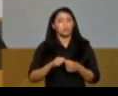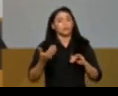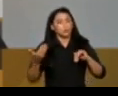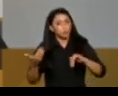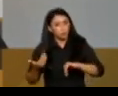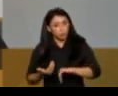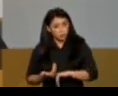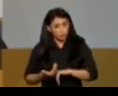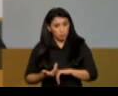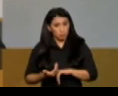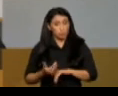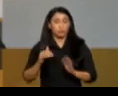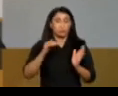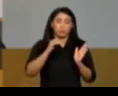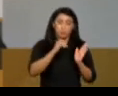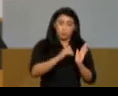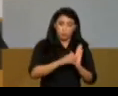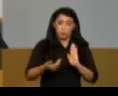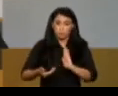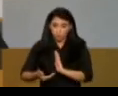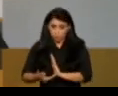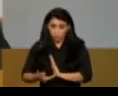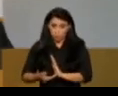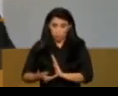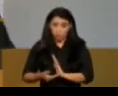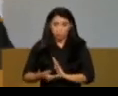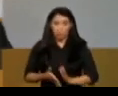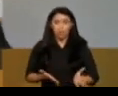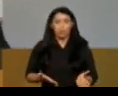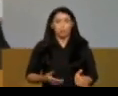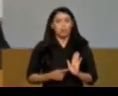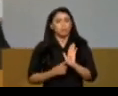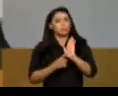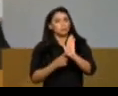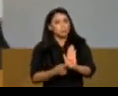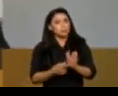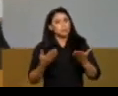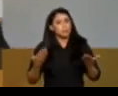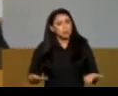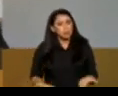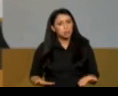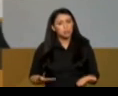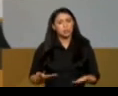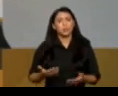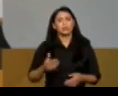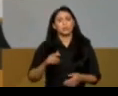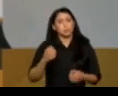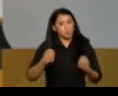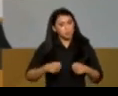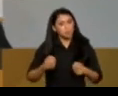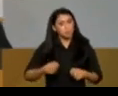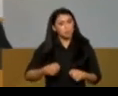disse a ministra Rosa Weber, penso que convém prestar o devido relevo à linha